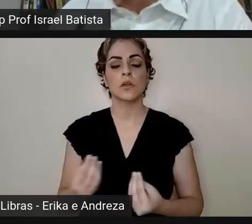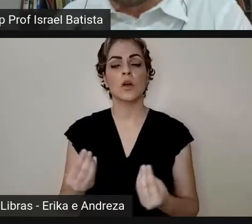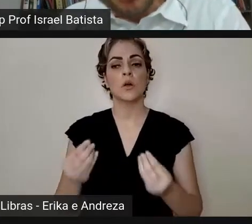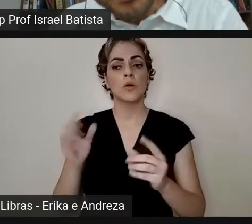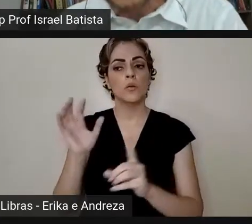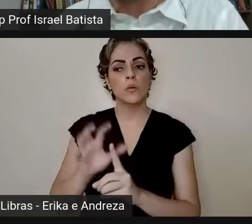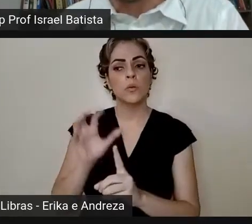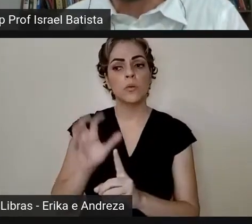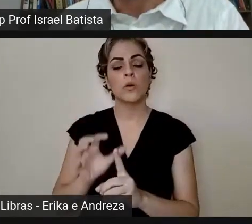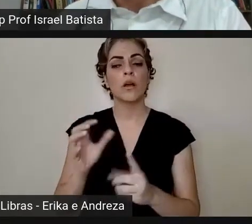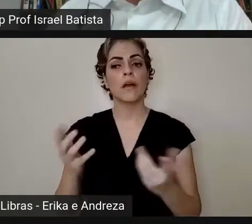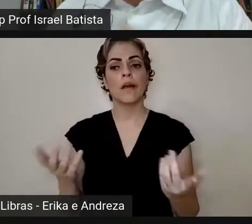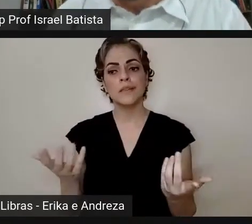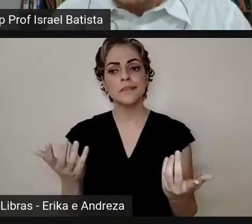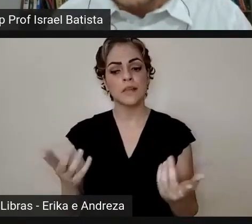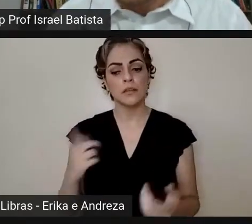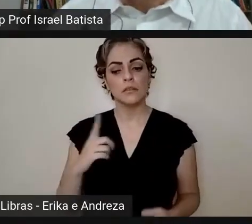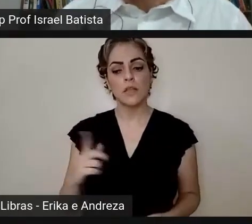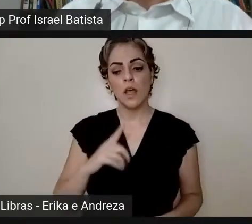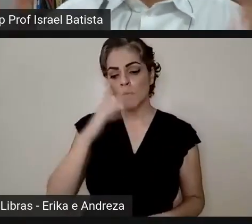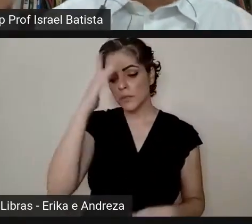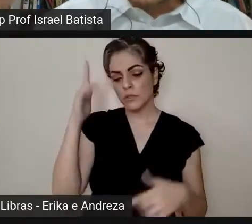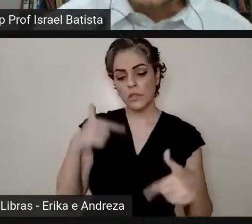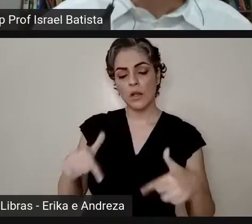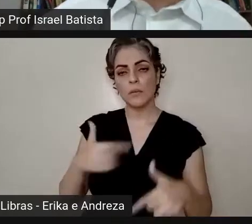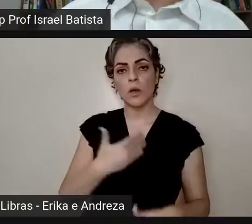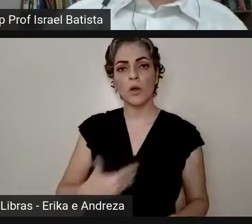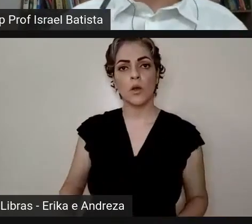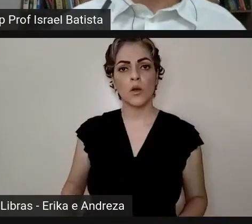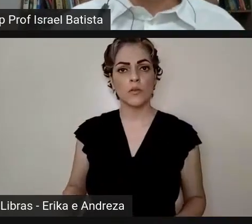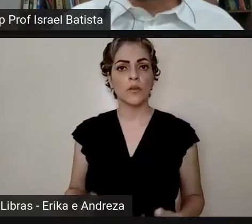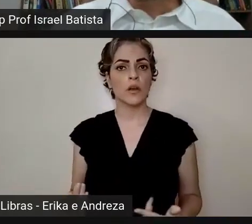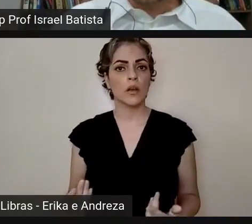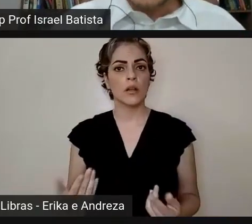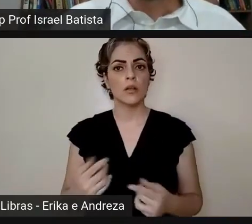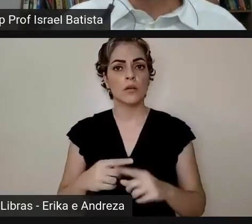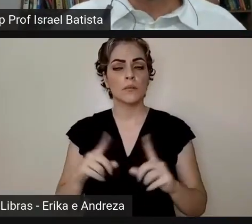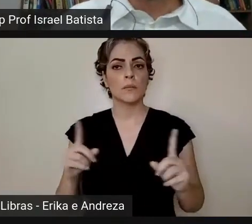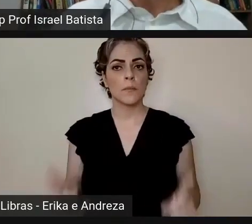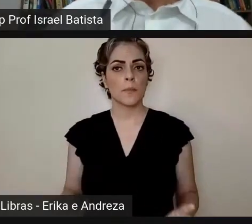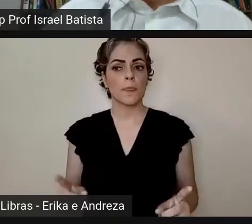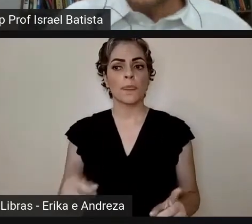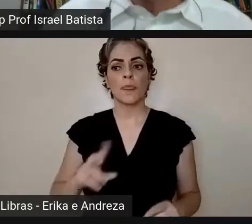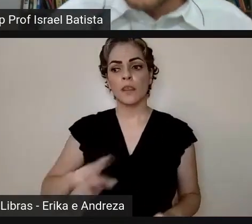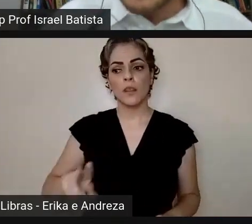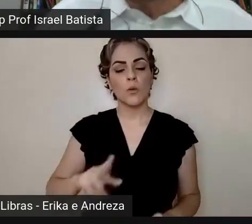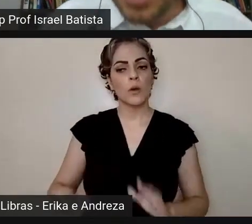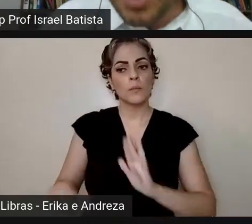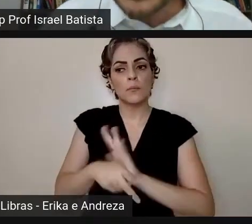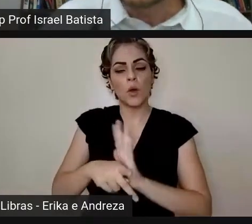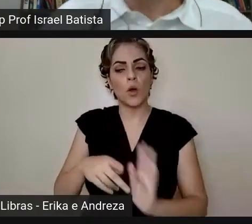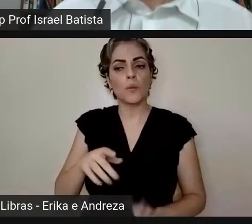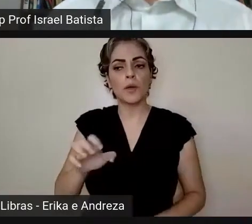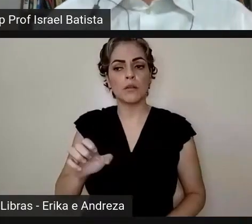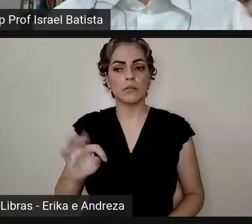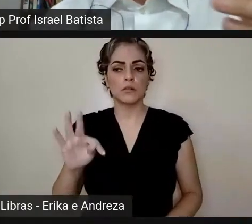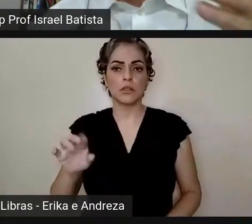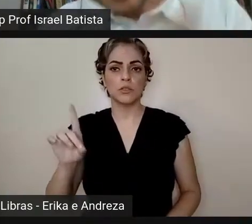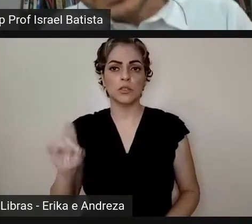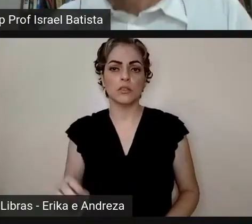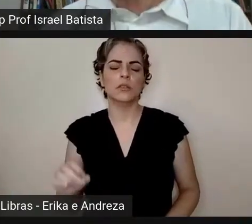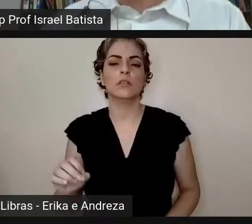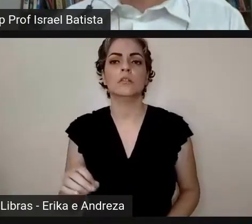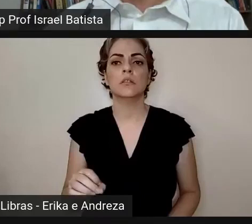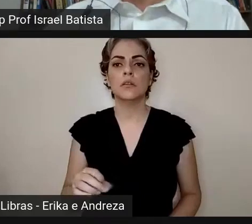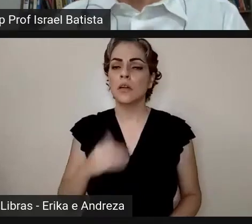um agente público cuja lealdade não seja direcionada para o Estado. Não é à toa que onde você